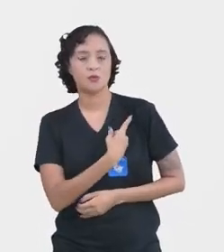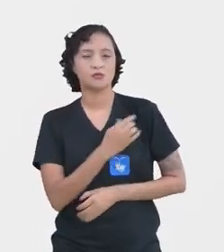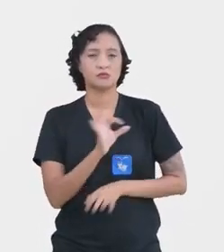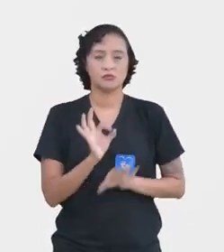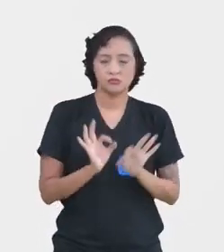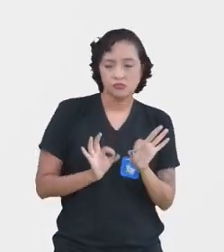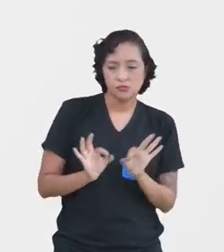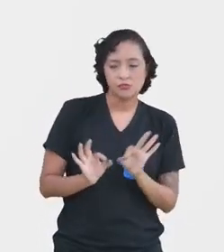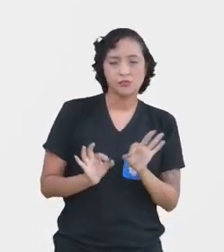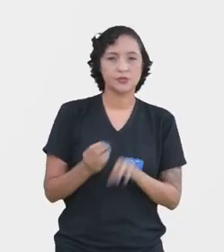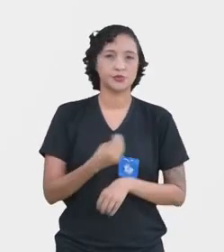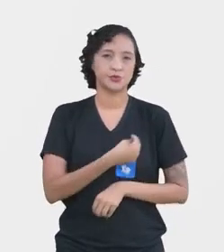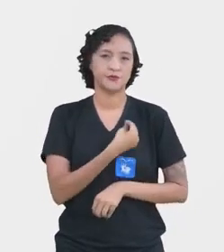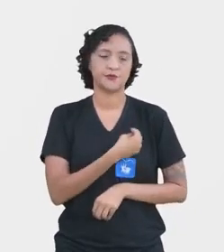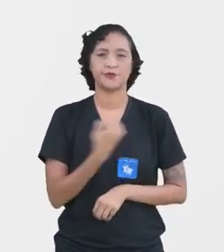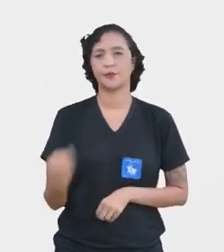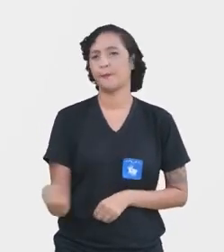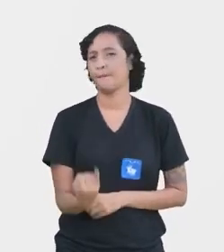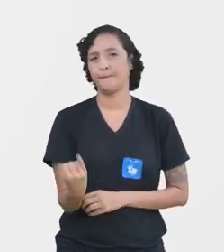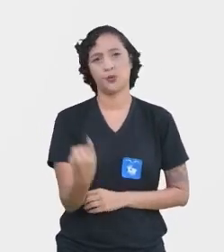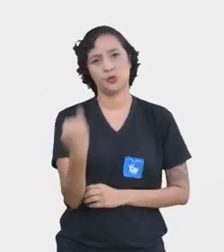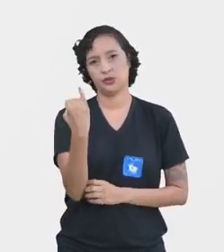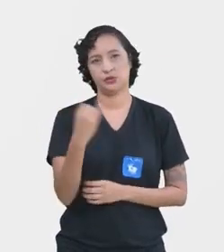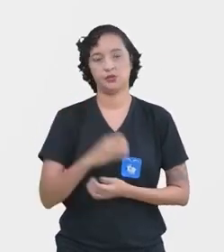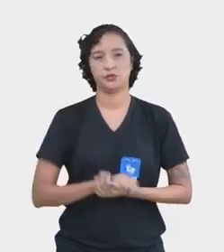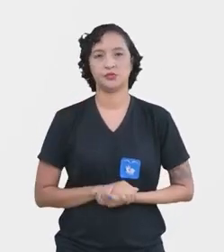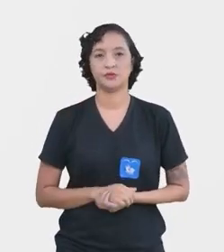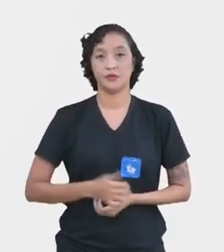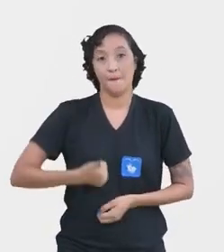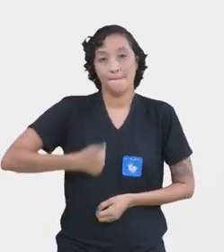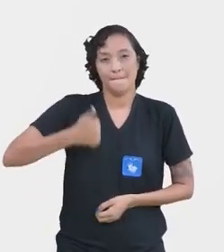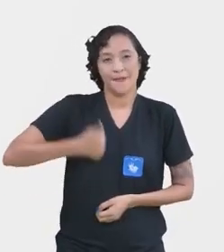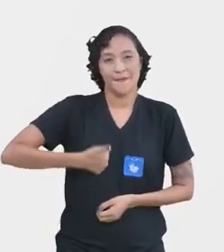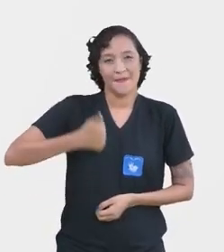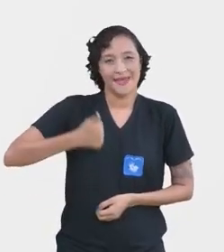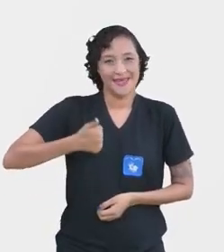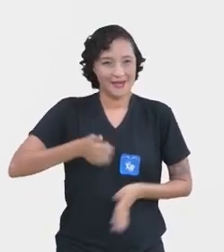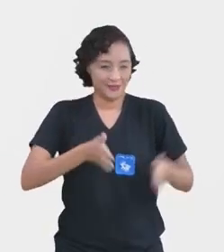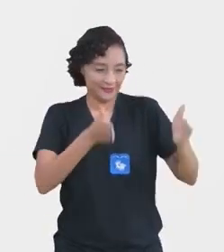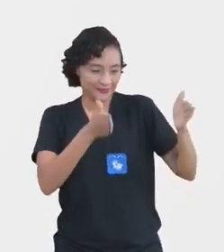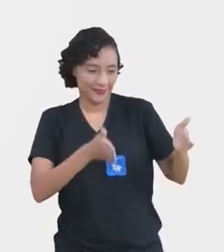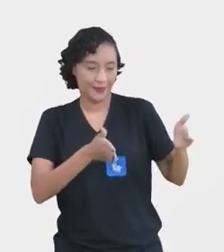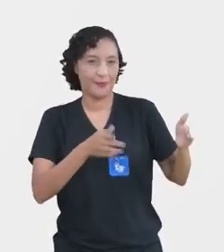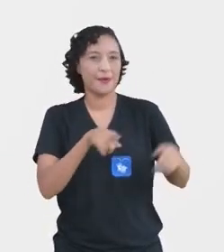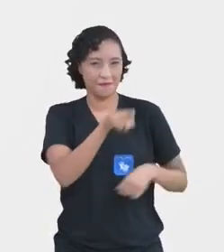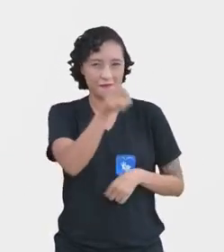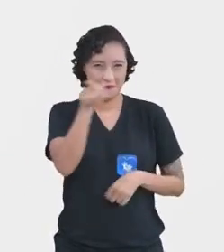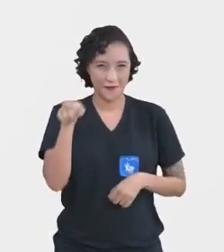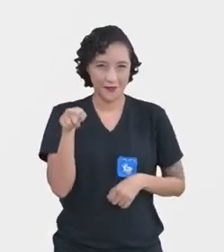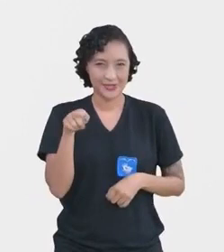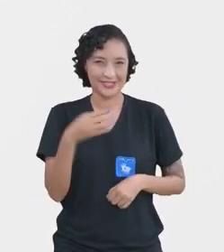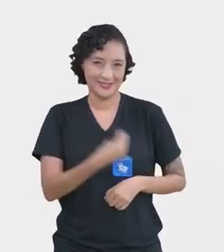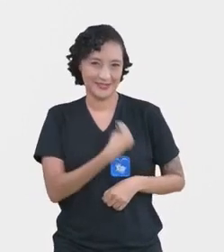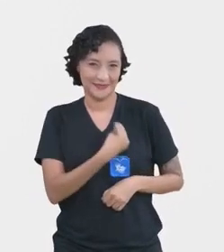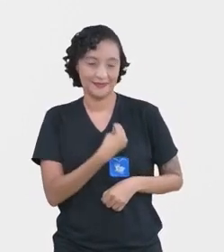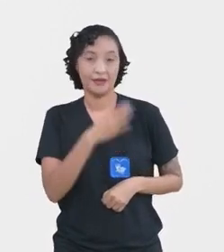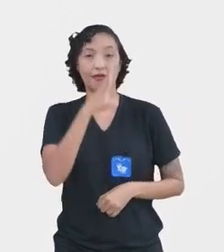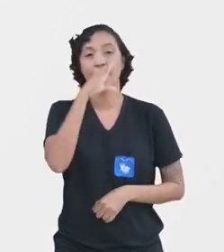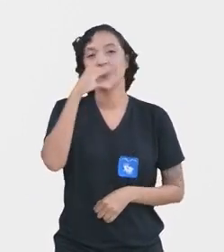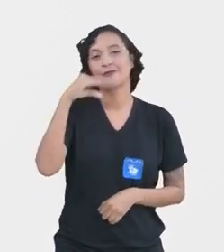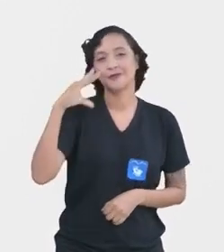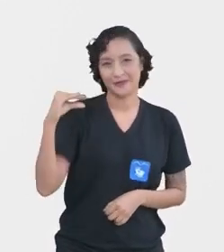muito importante. E uma das primeiras fases, que eu acredito que é a fase que vocês estão, é a da infância,